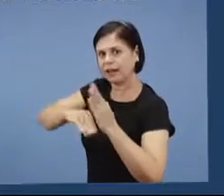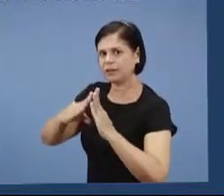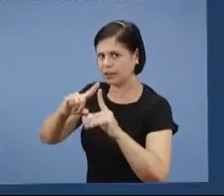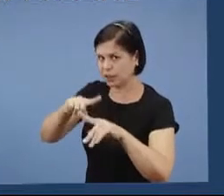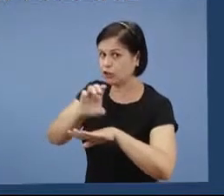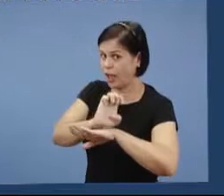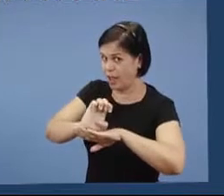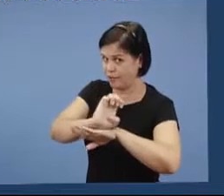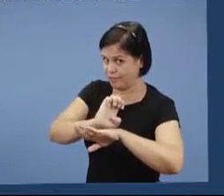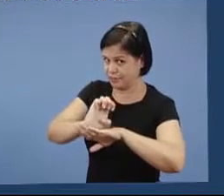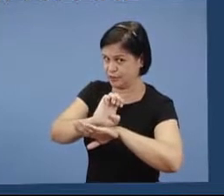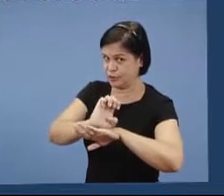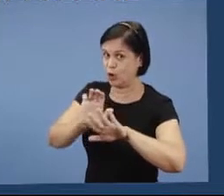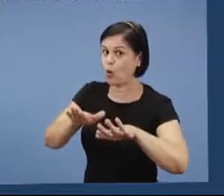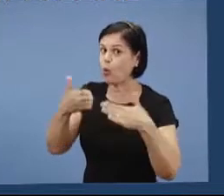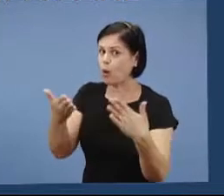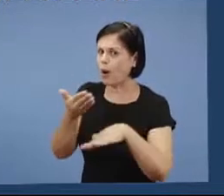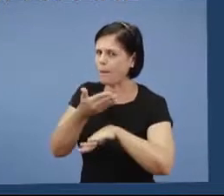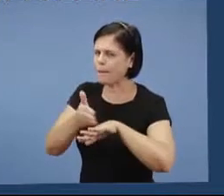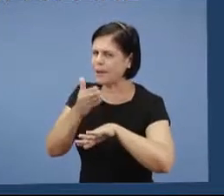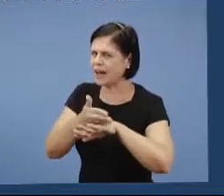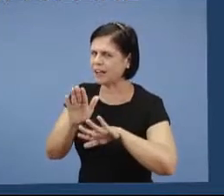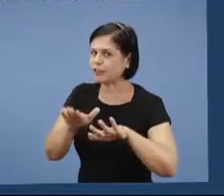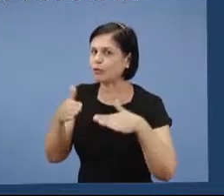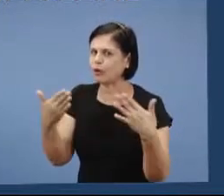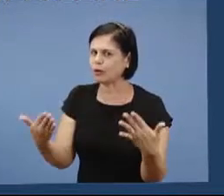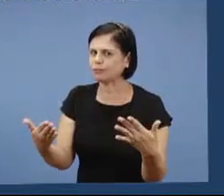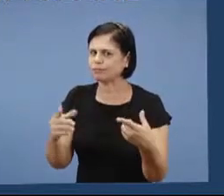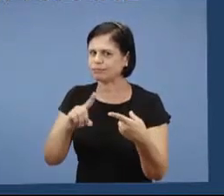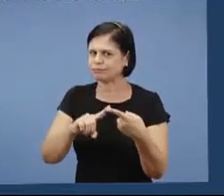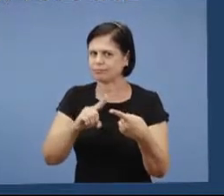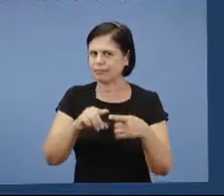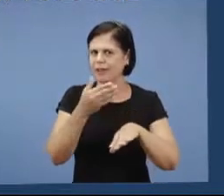de Éfeso. Então, estão lá as práticas